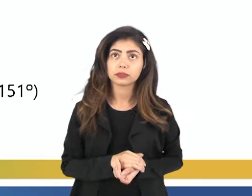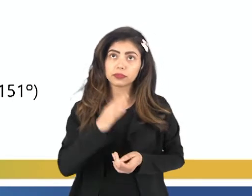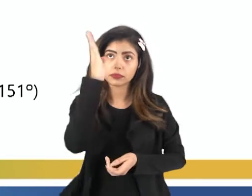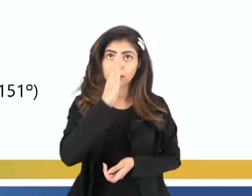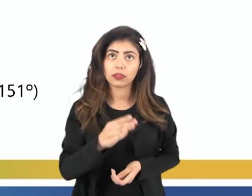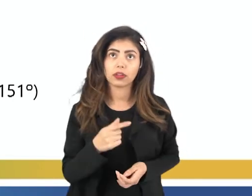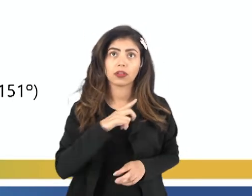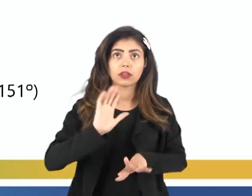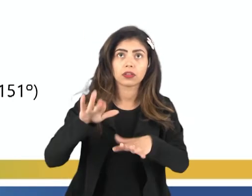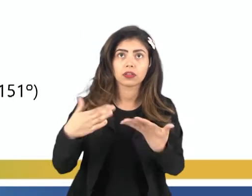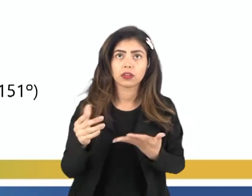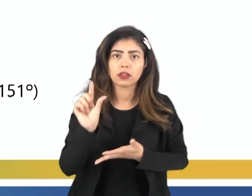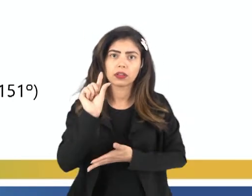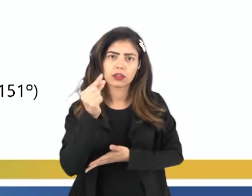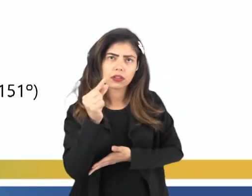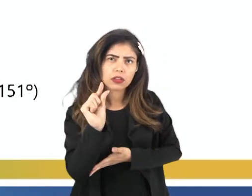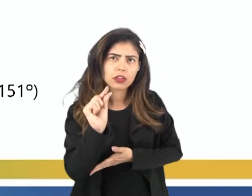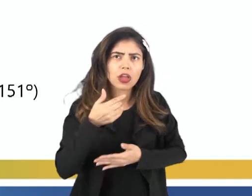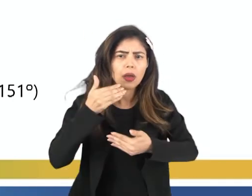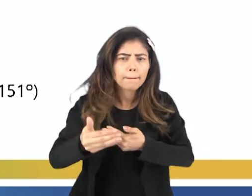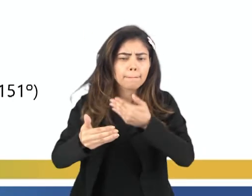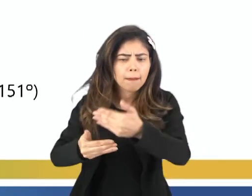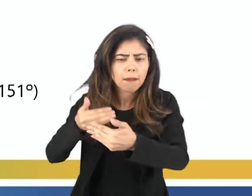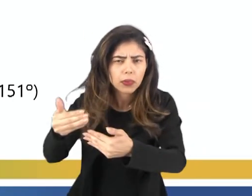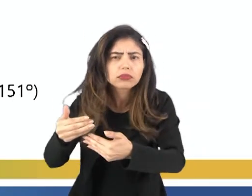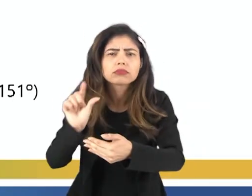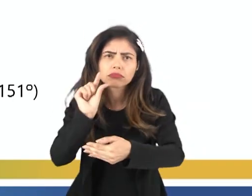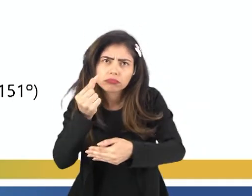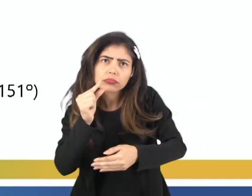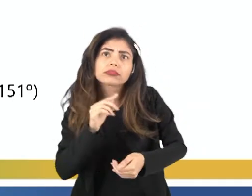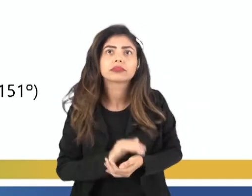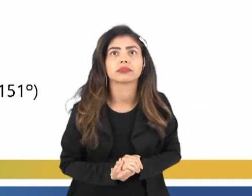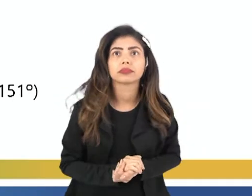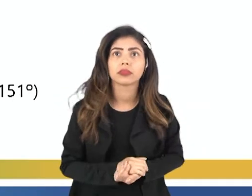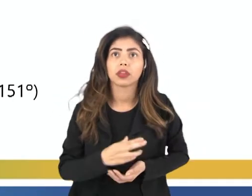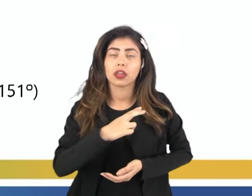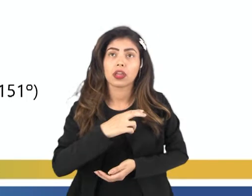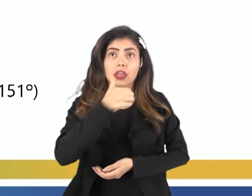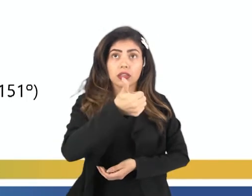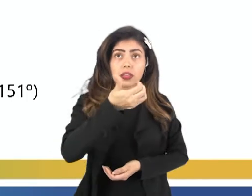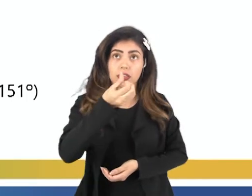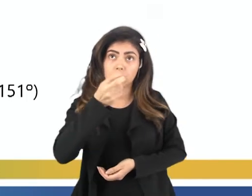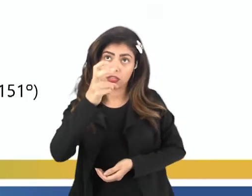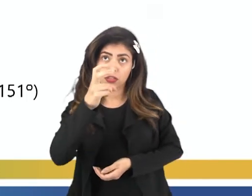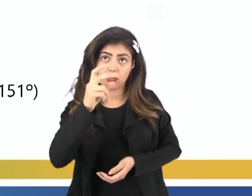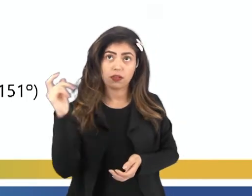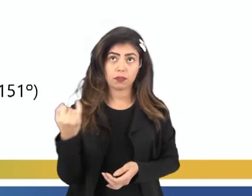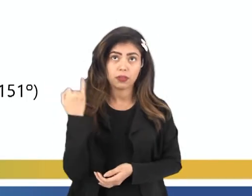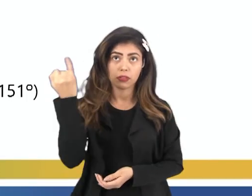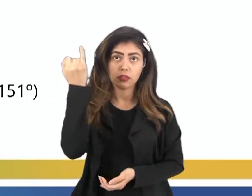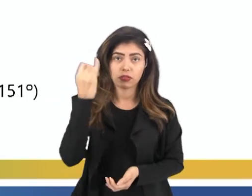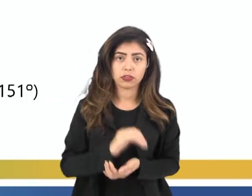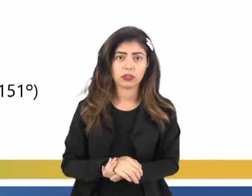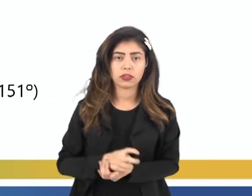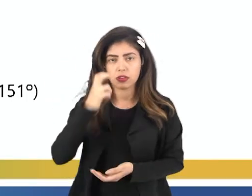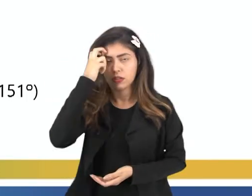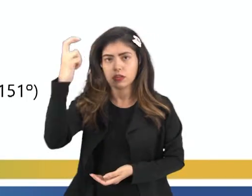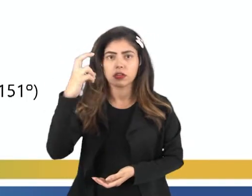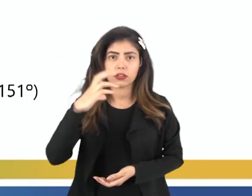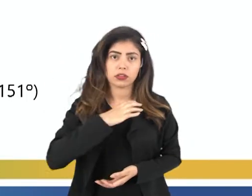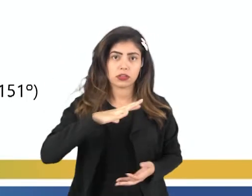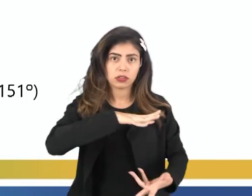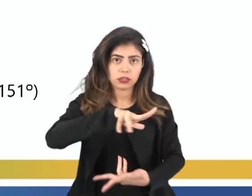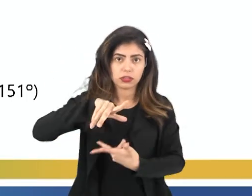inteligentes no Brasil estão avançando aos poucos. No ranking das 165 principais Smart Cities